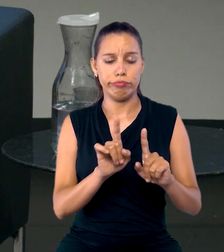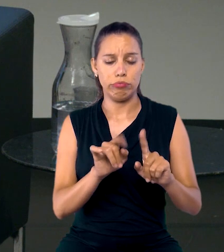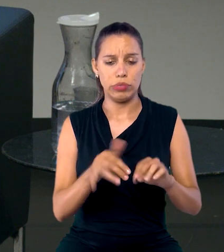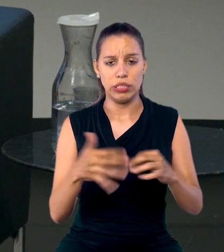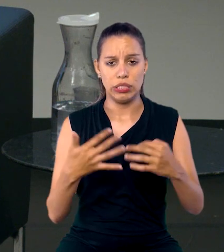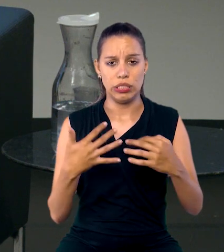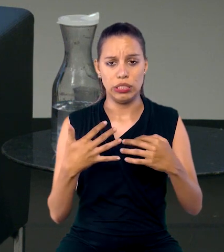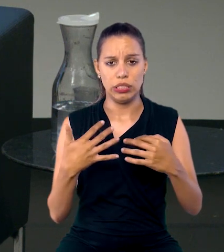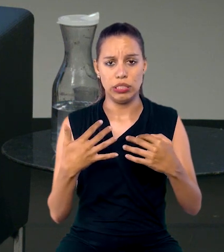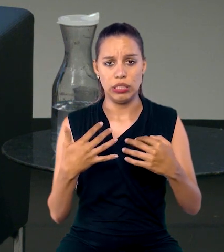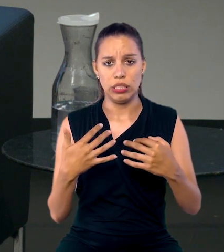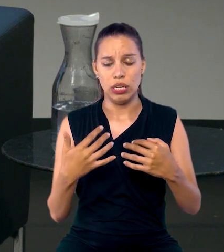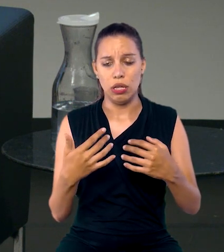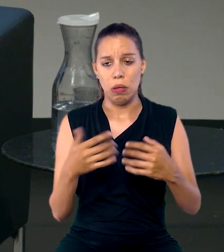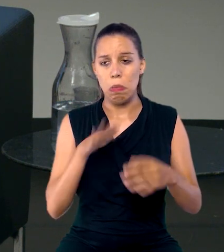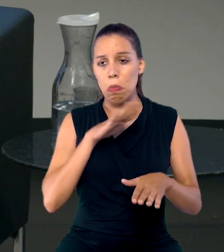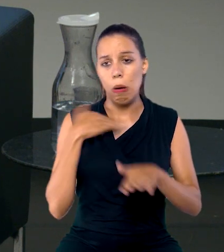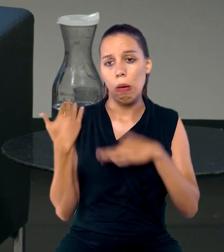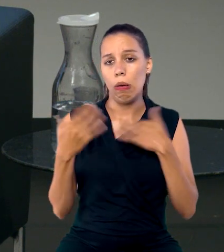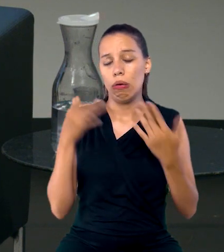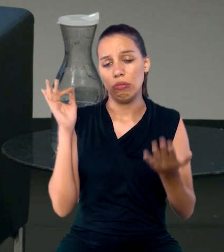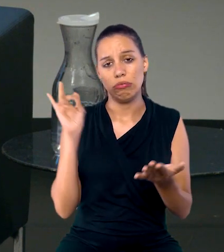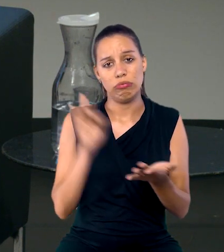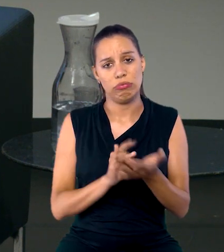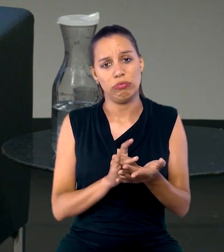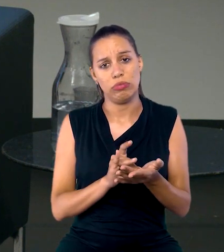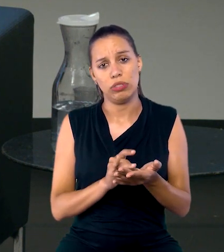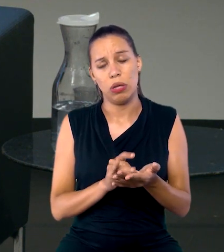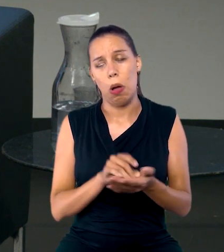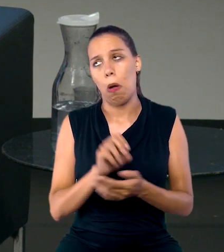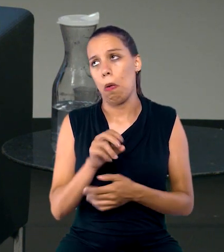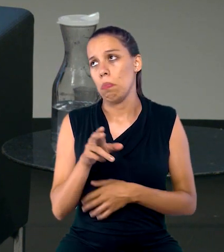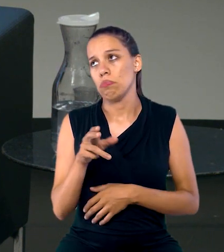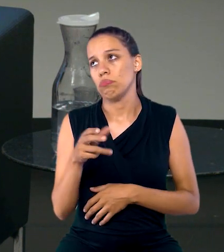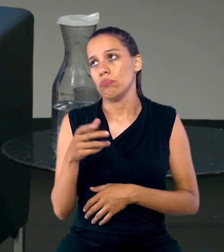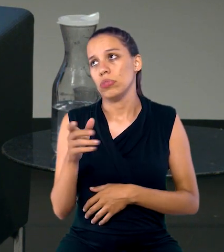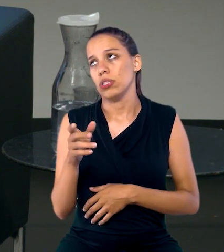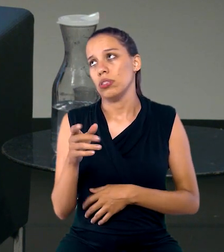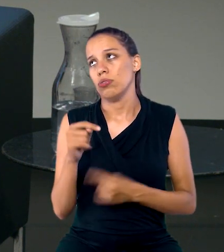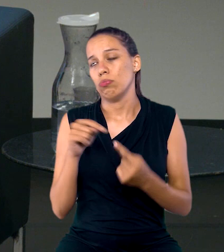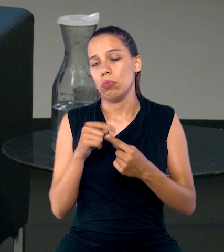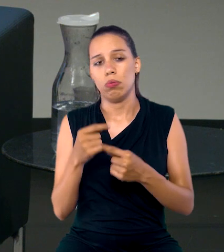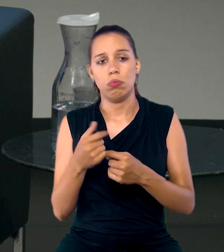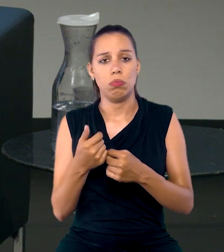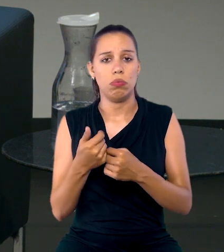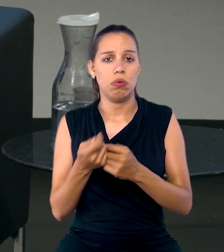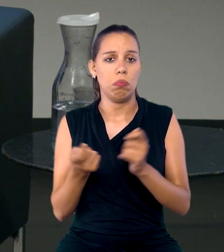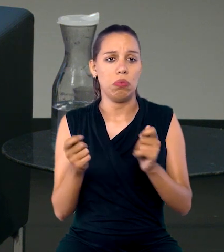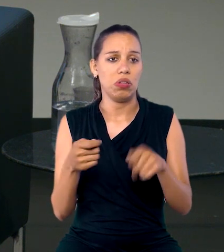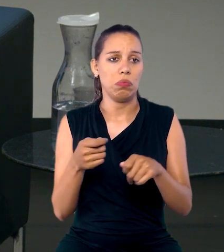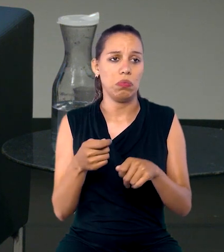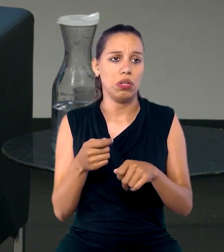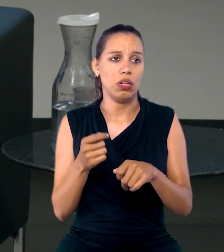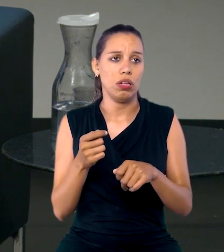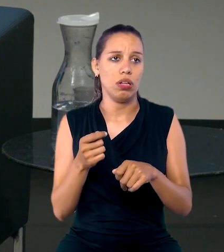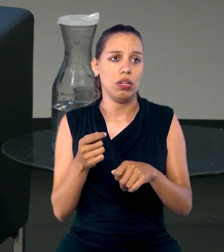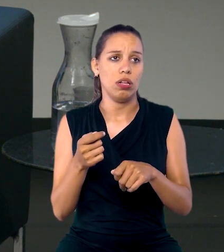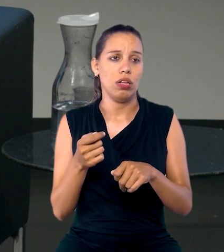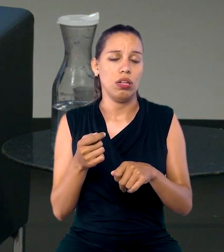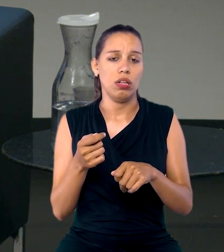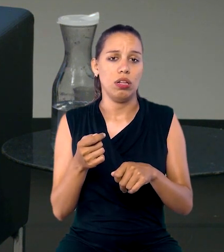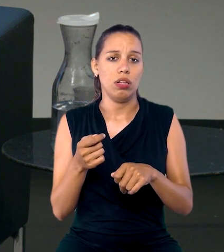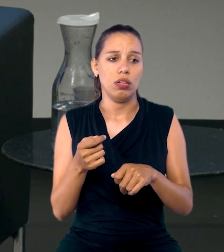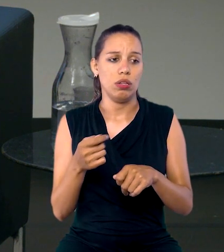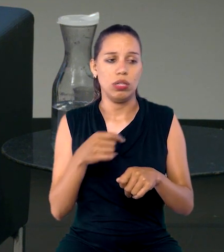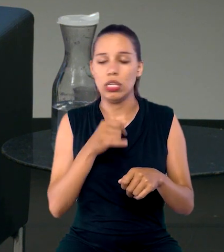luta e muitas vezes morrendo ou perdendo a sua possibilidade de